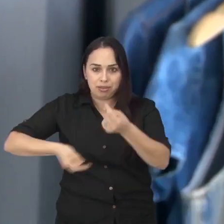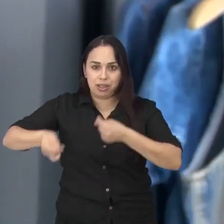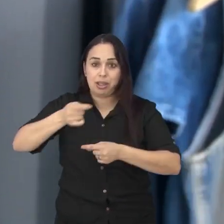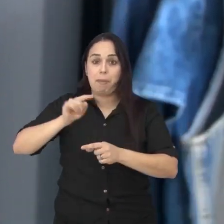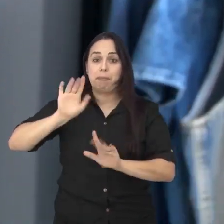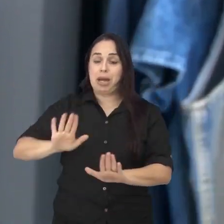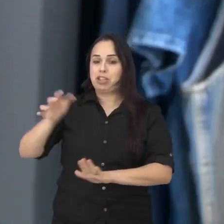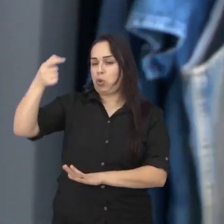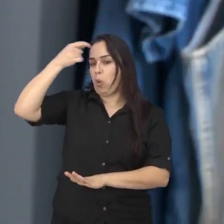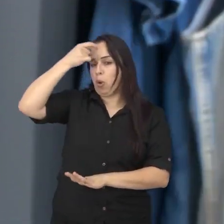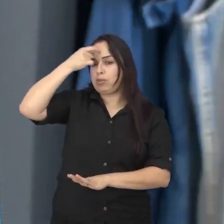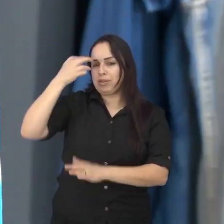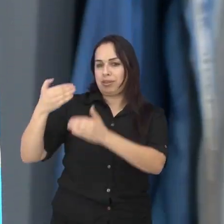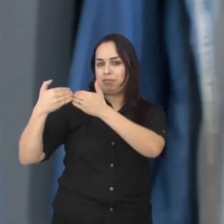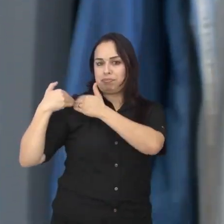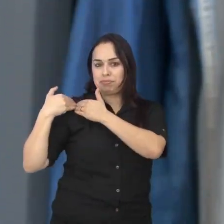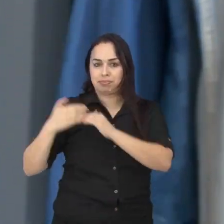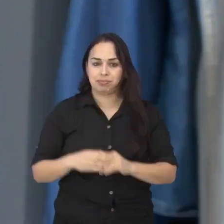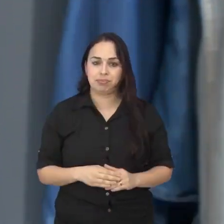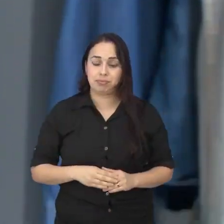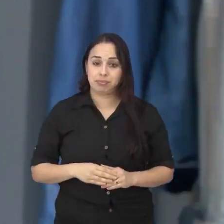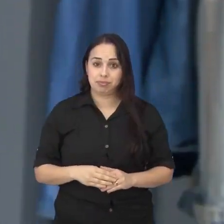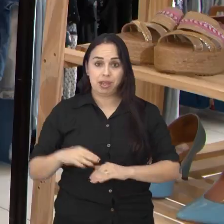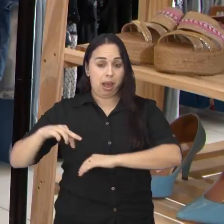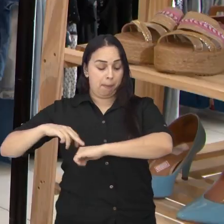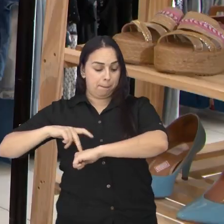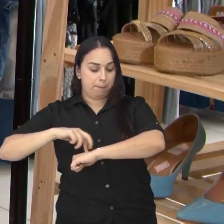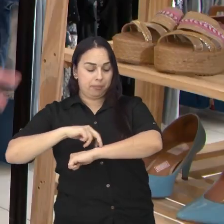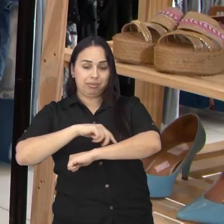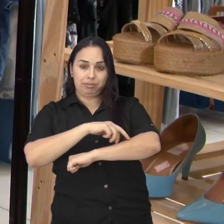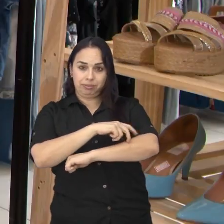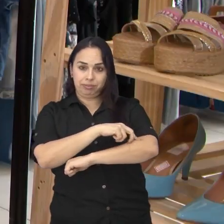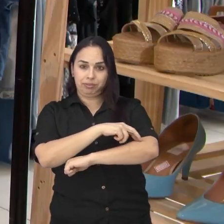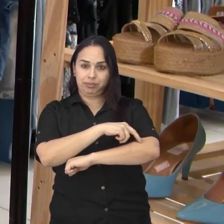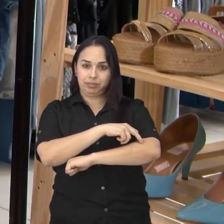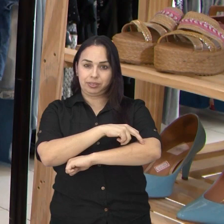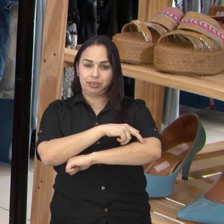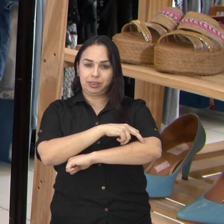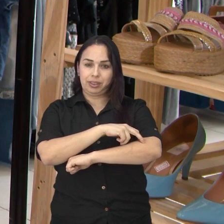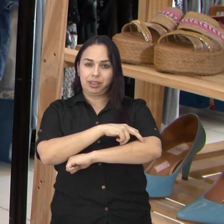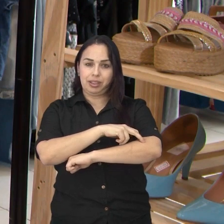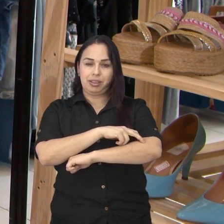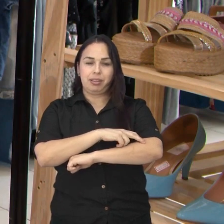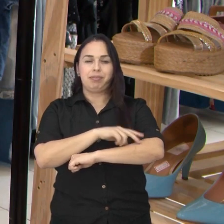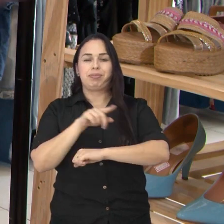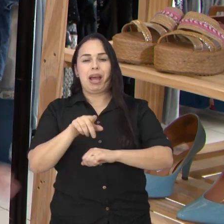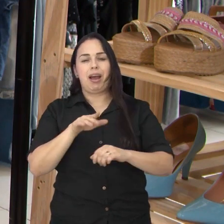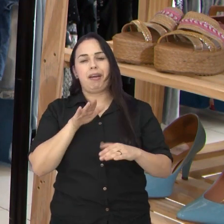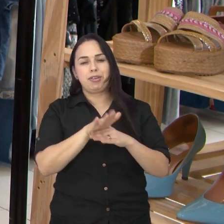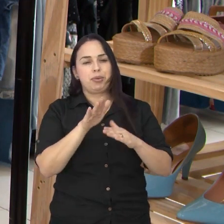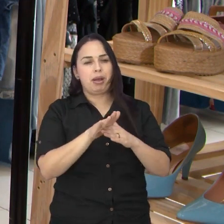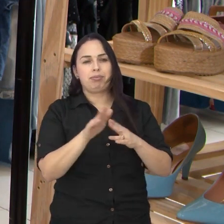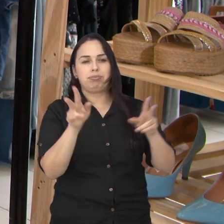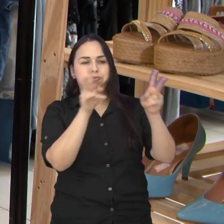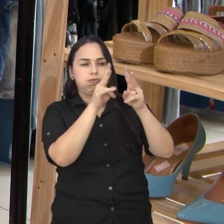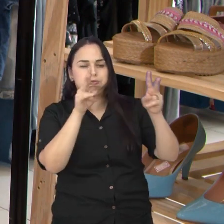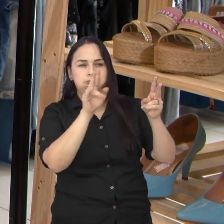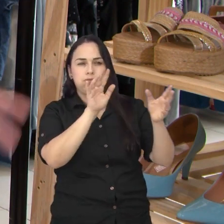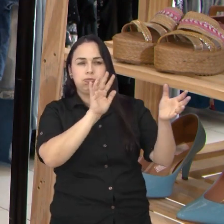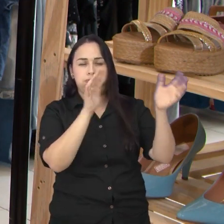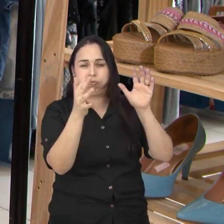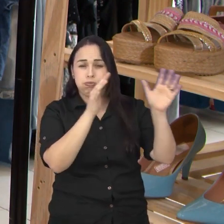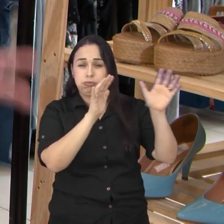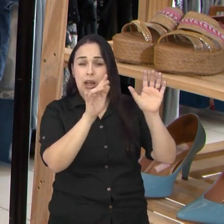economia, mas de um jeito mais consciente e responsável. A moda, né, ela polui muito o ambiente, né, para